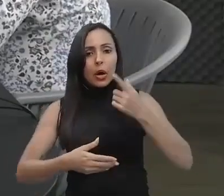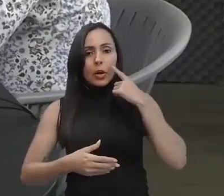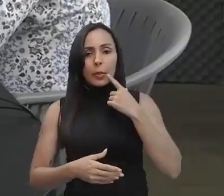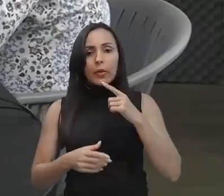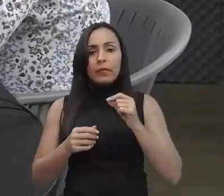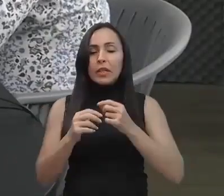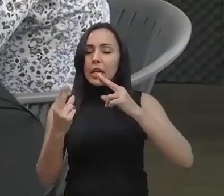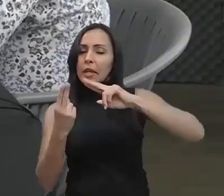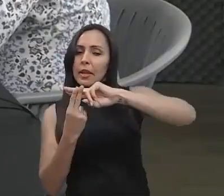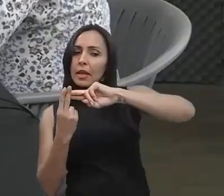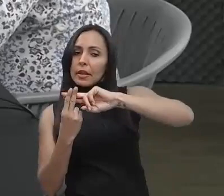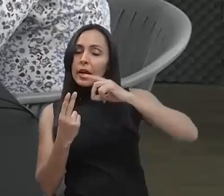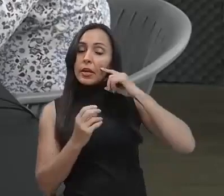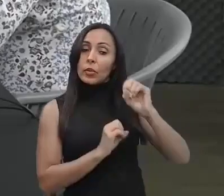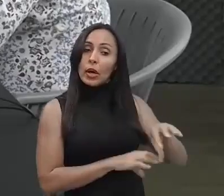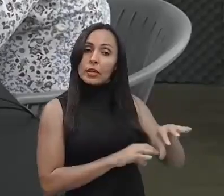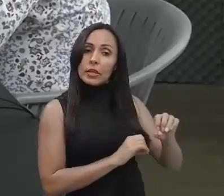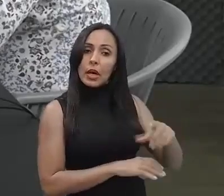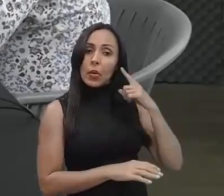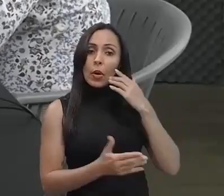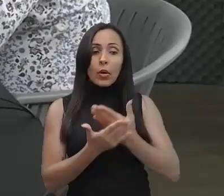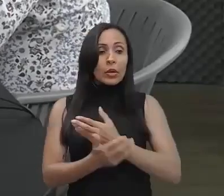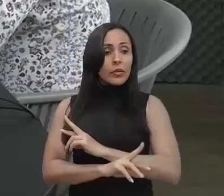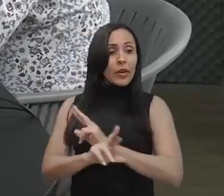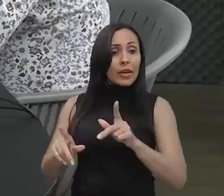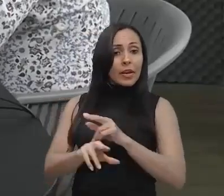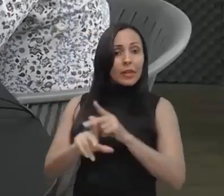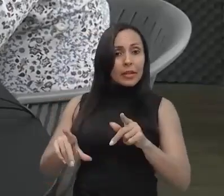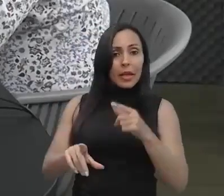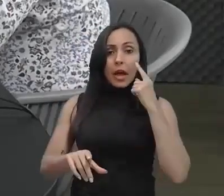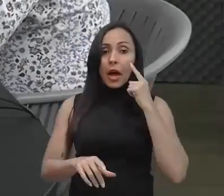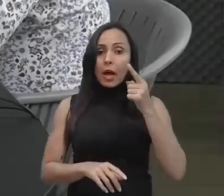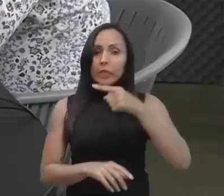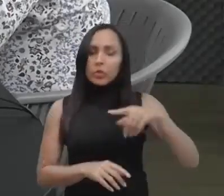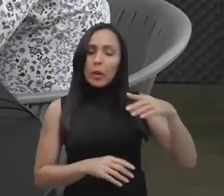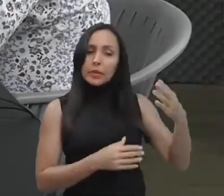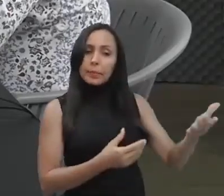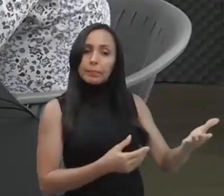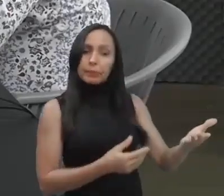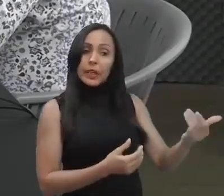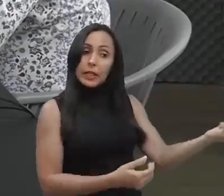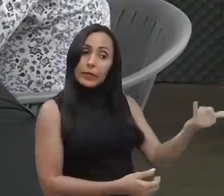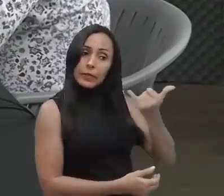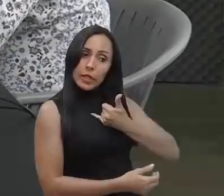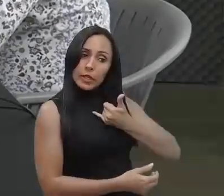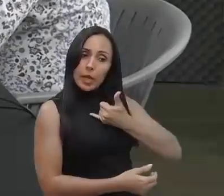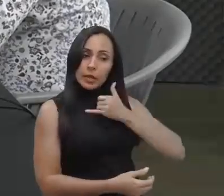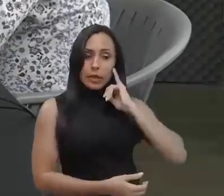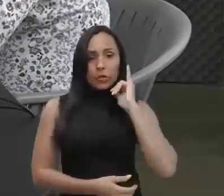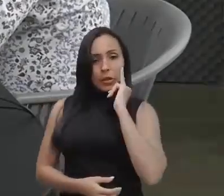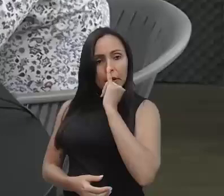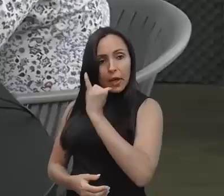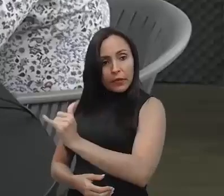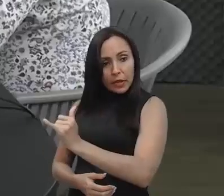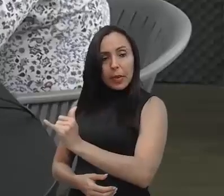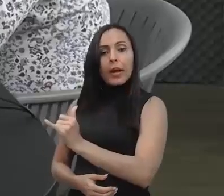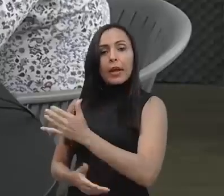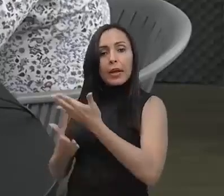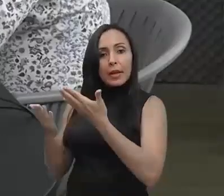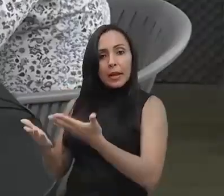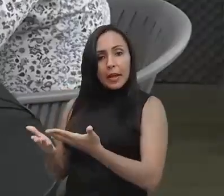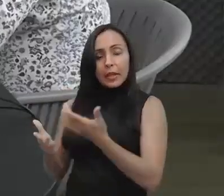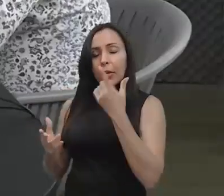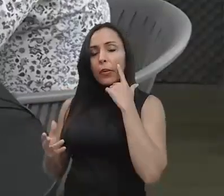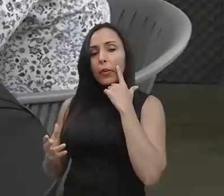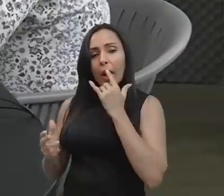educação vamos fazer uma aula diferente com educação aí eles passam pra gente e a gente com a imprensa do outro órgão vamos fechar a informação para soltar